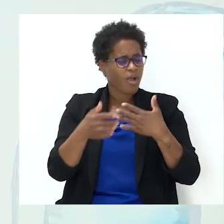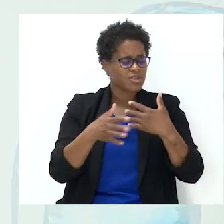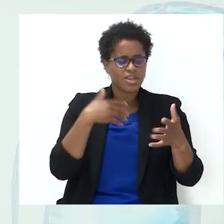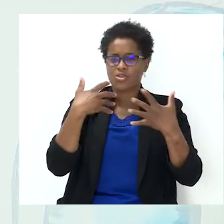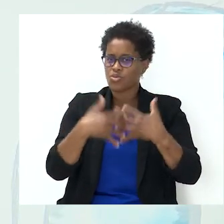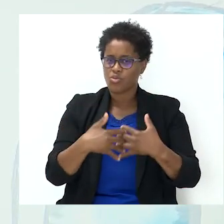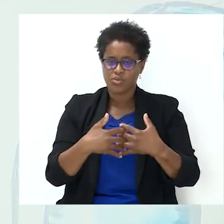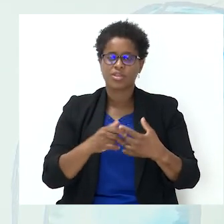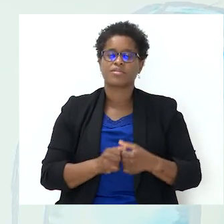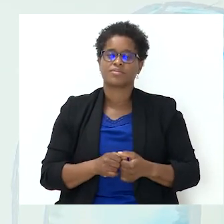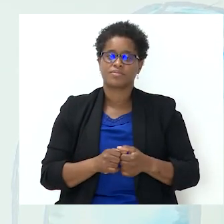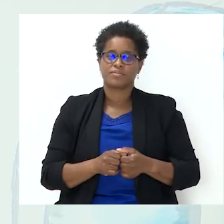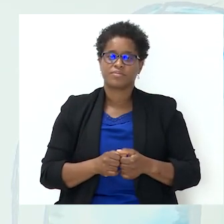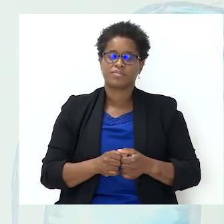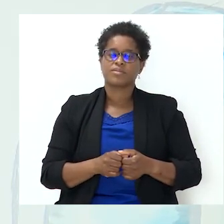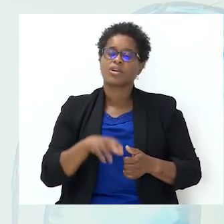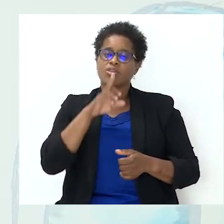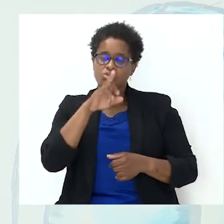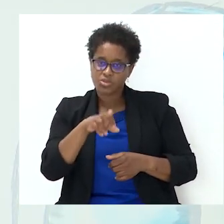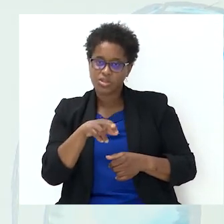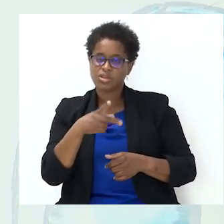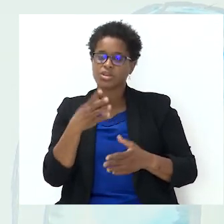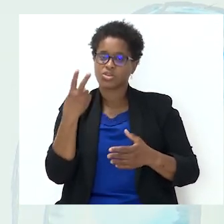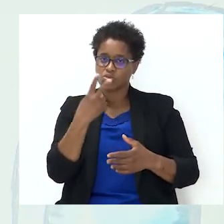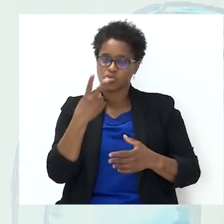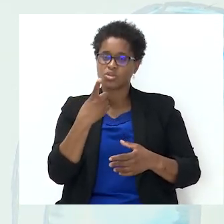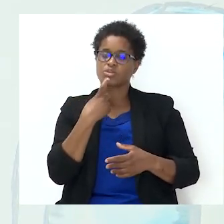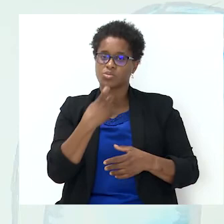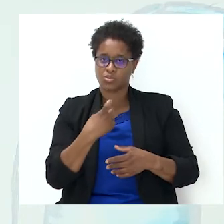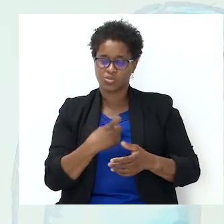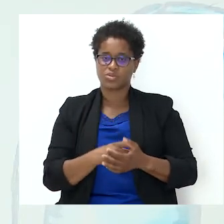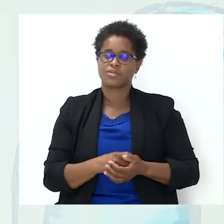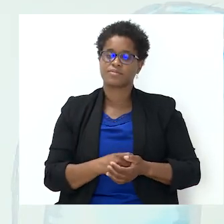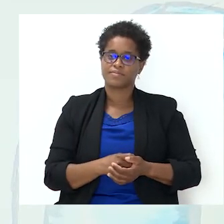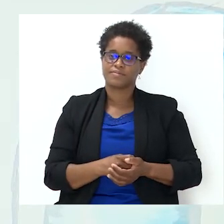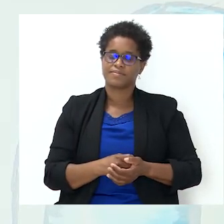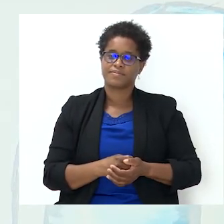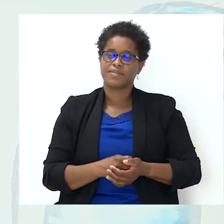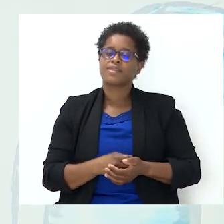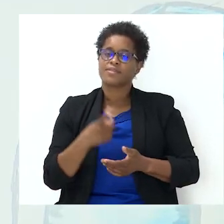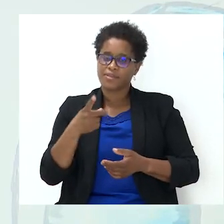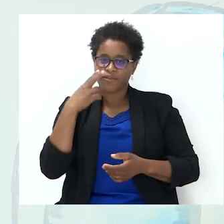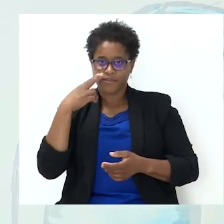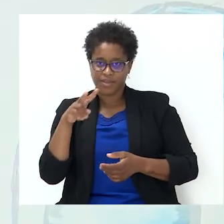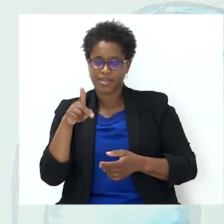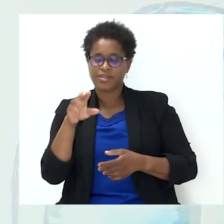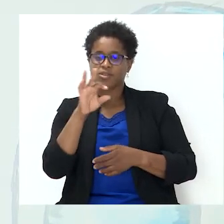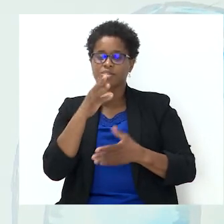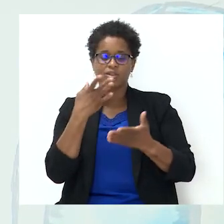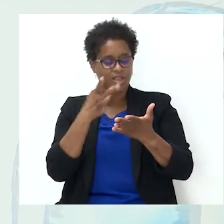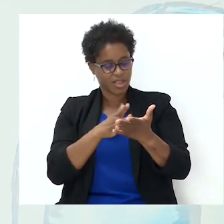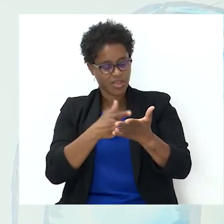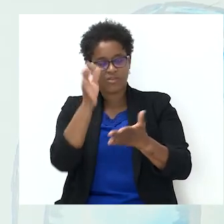quaisquer dúvidas ao responderem às 2 questões, certo? Consultem o vosso